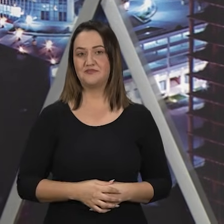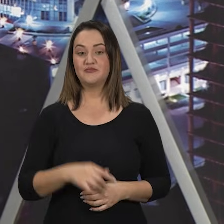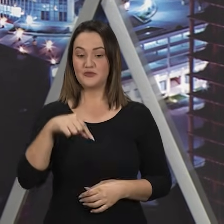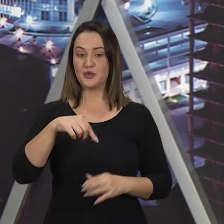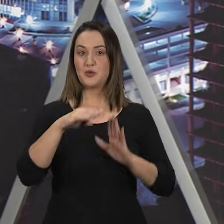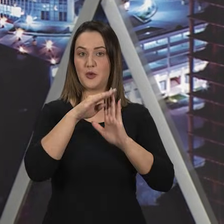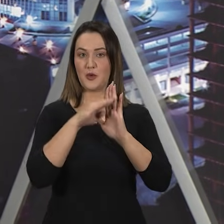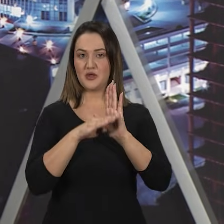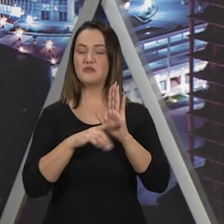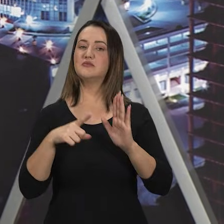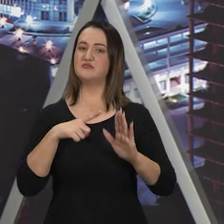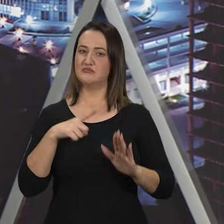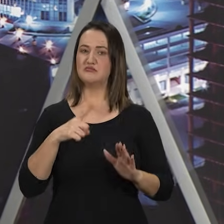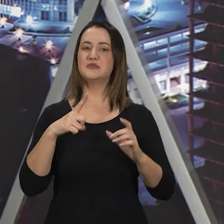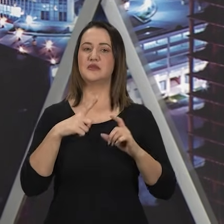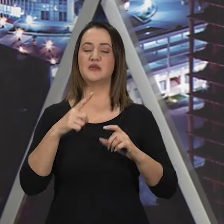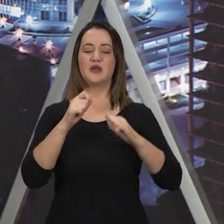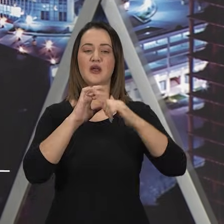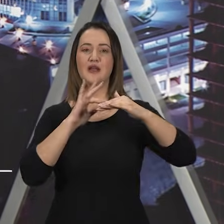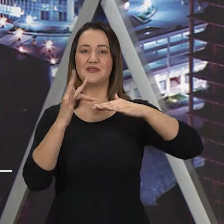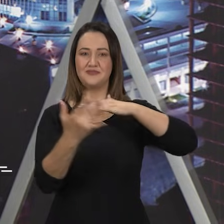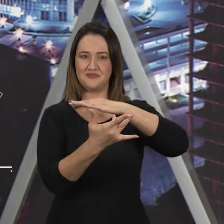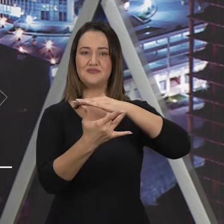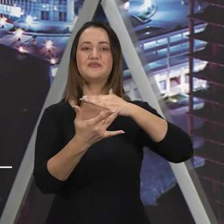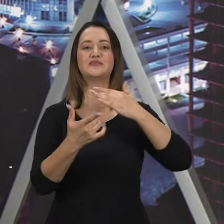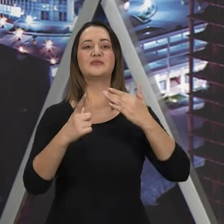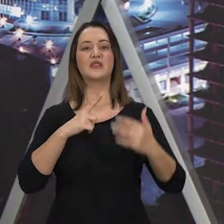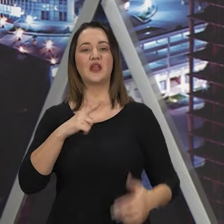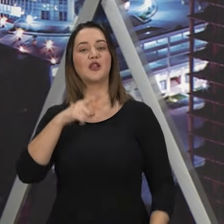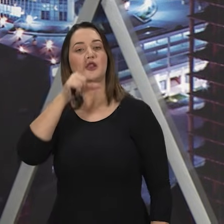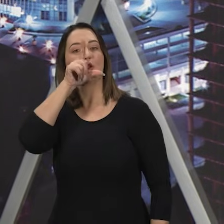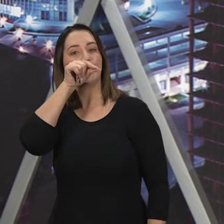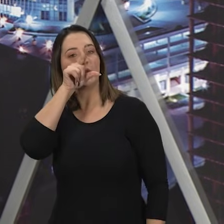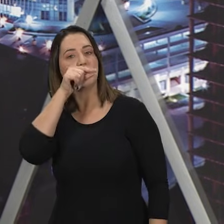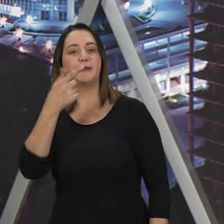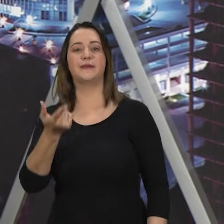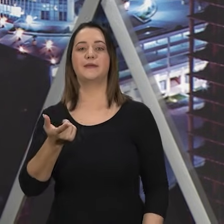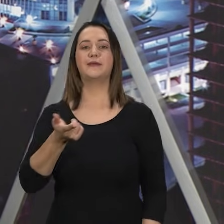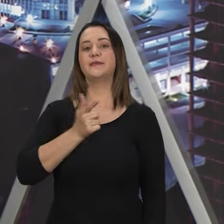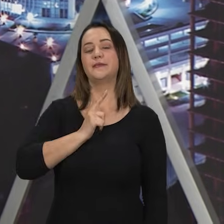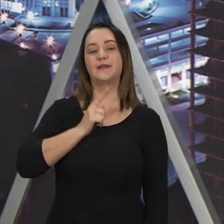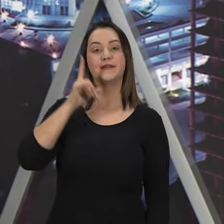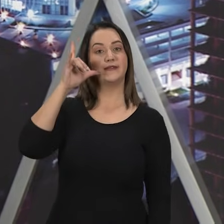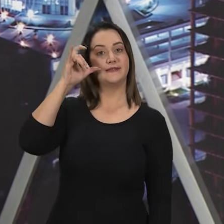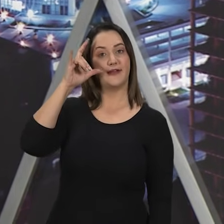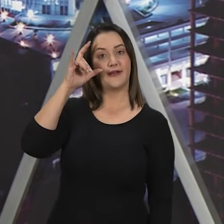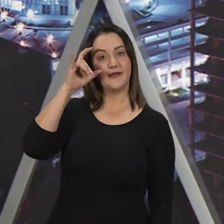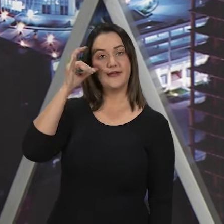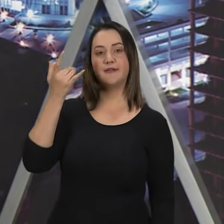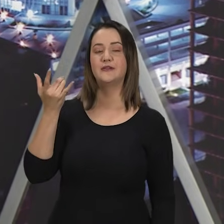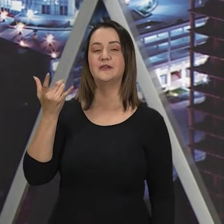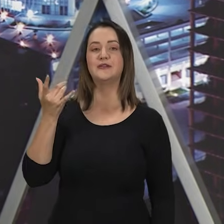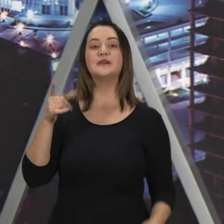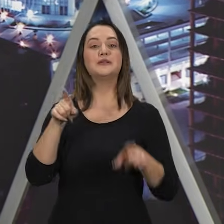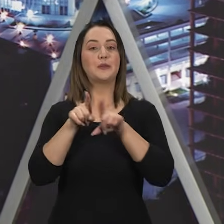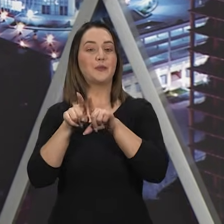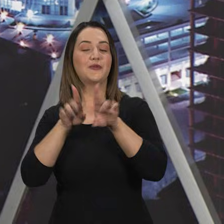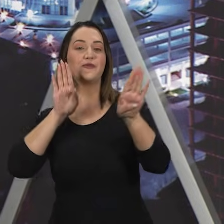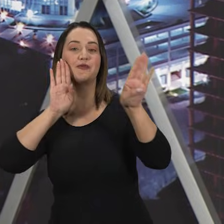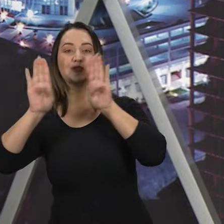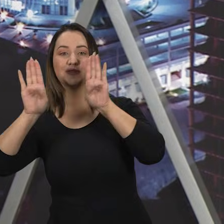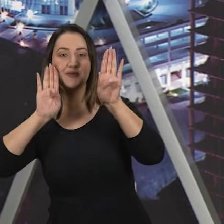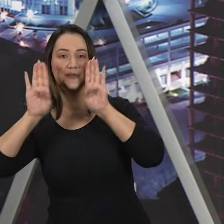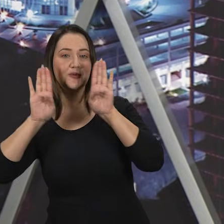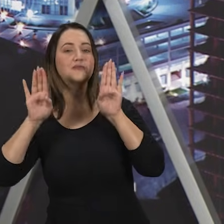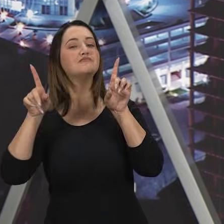grandemente. O Arena também está nas redes sociais. No Twitter, @Arena do Futuro, no Instagram, Arena do